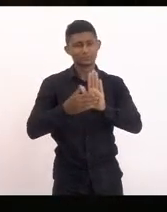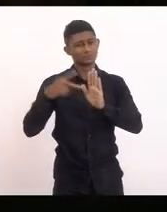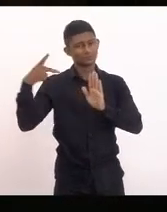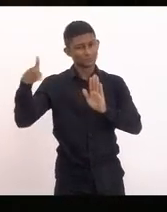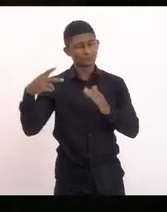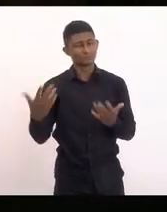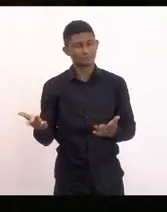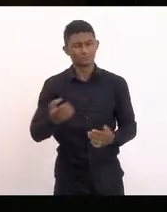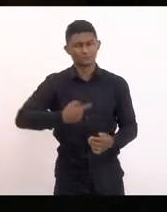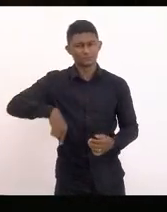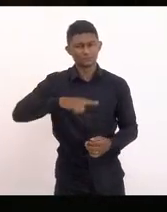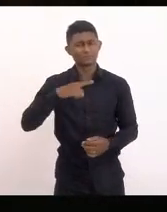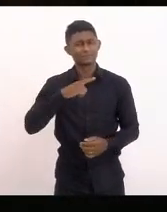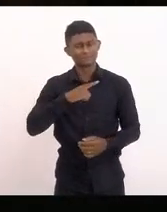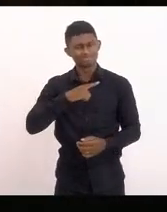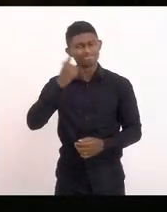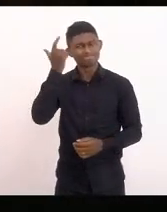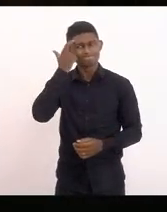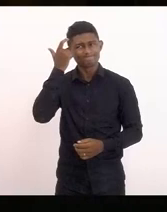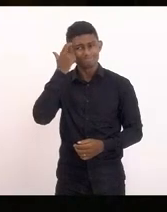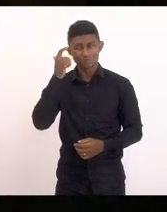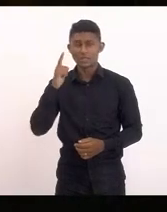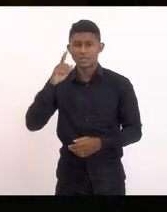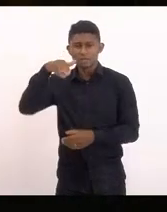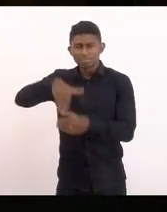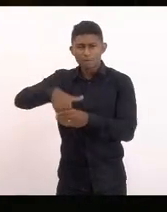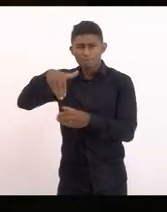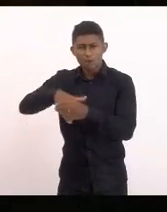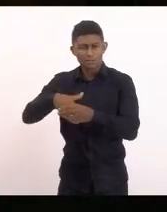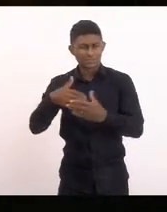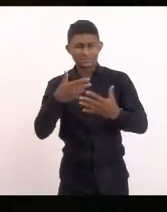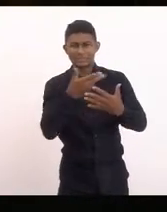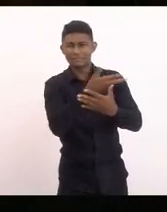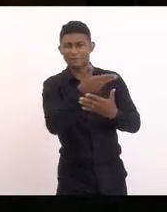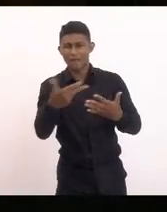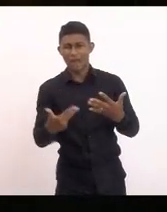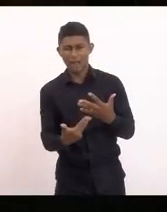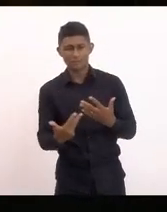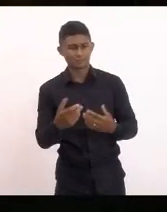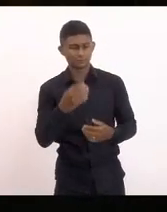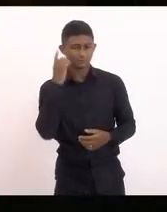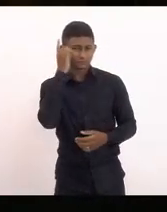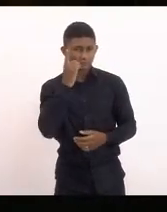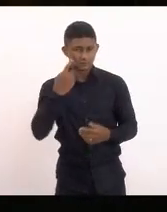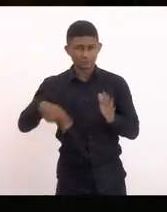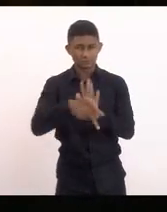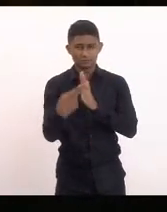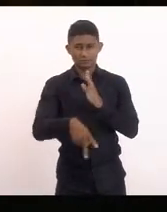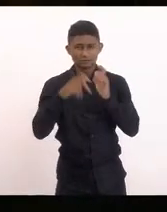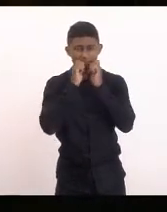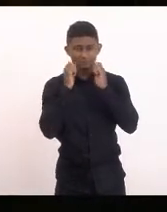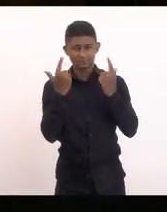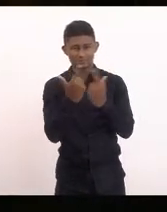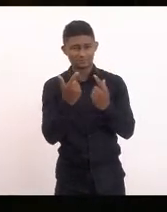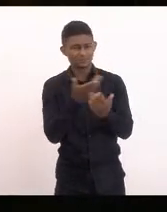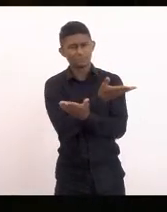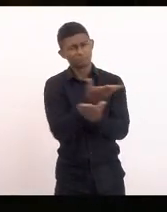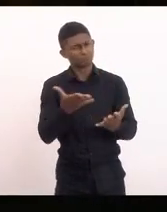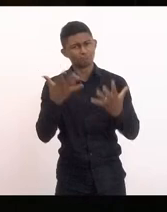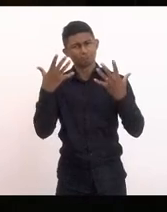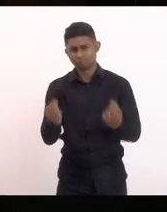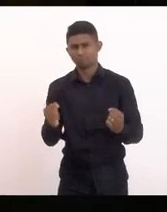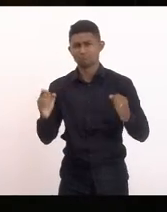inúmeras hipóteses, inclusive com votações dos deputados dessa casa, rejeitando